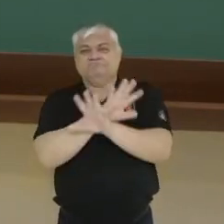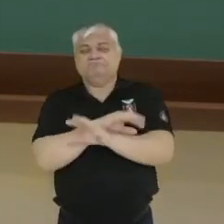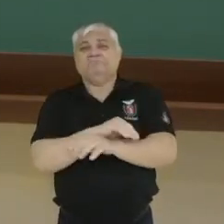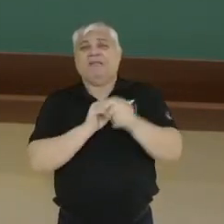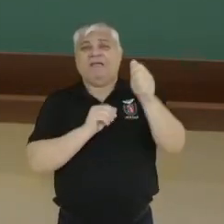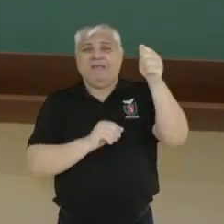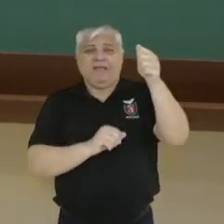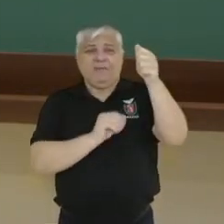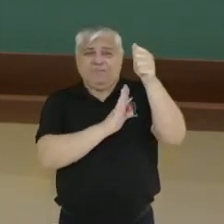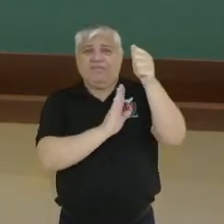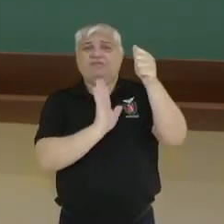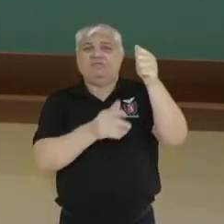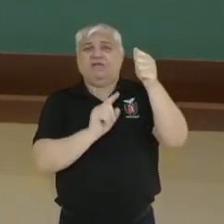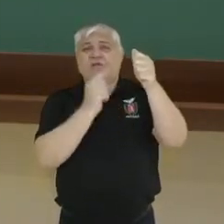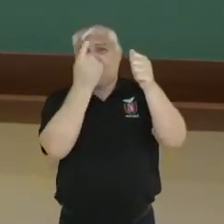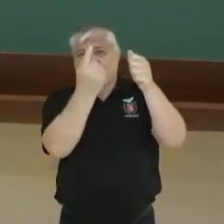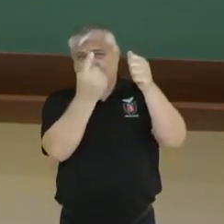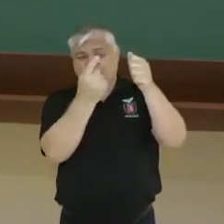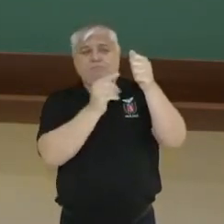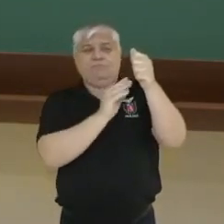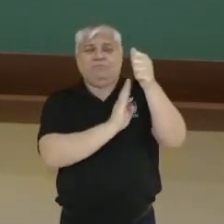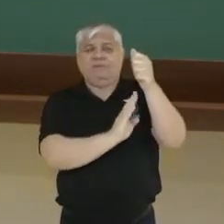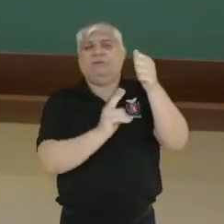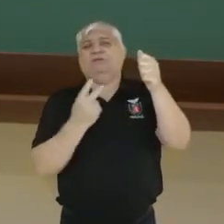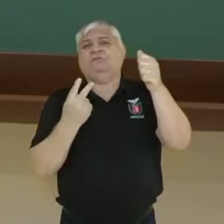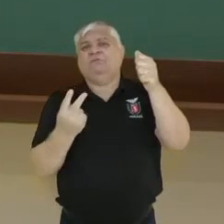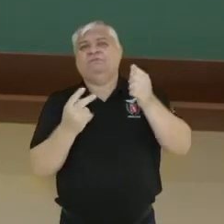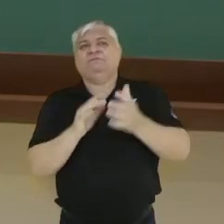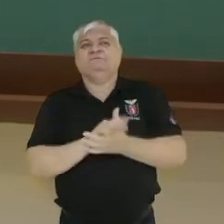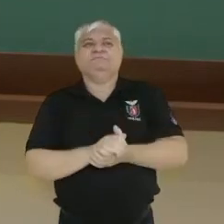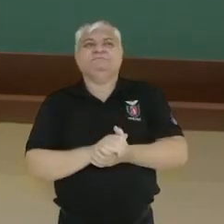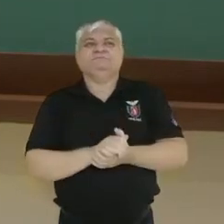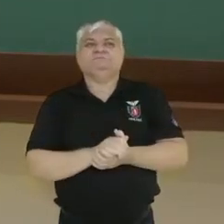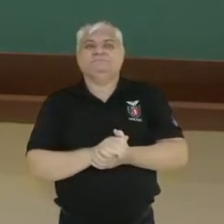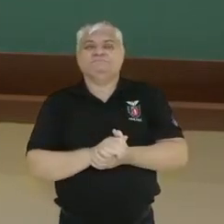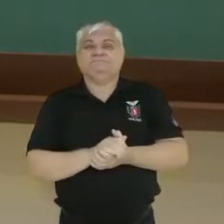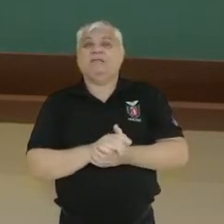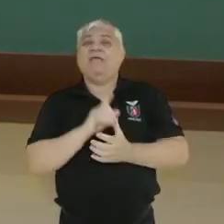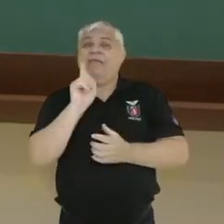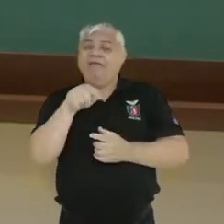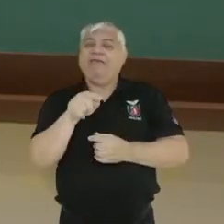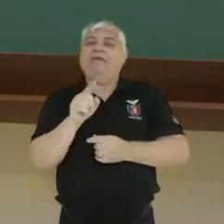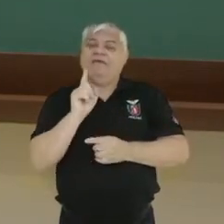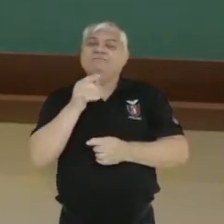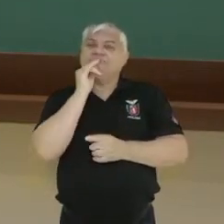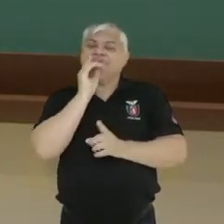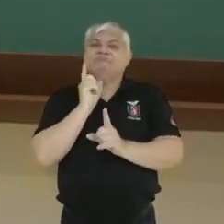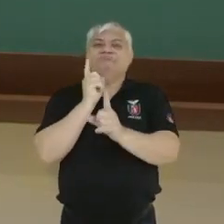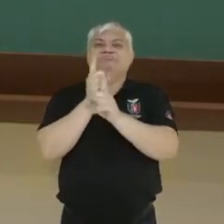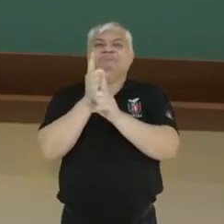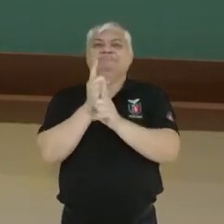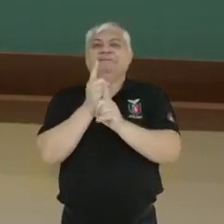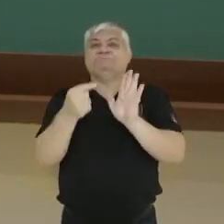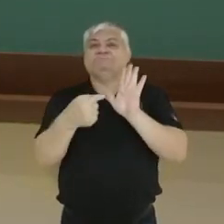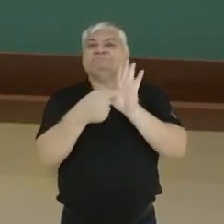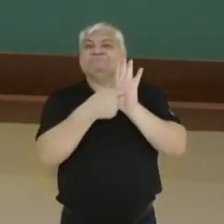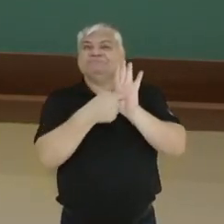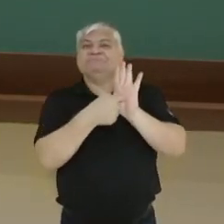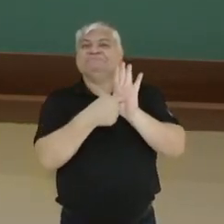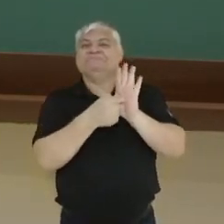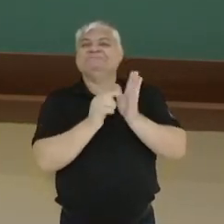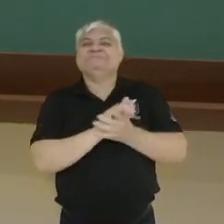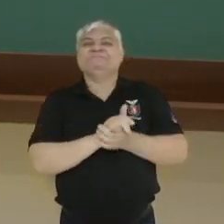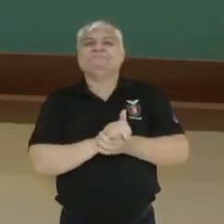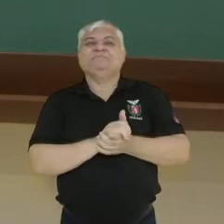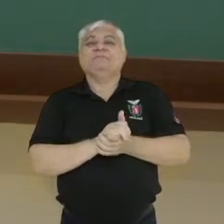de b. O valor de a e de b é o que para a gente? É exatamente o nosso centro, não é verdade? Agora